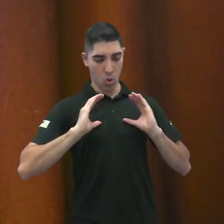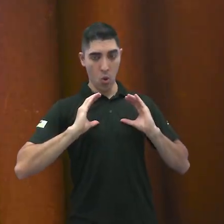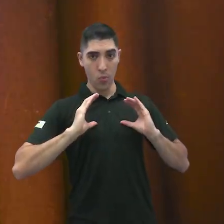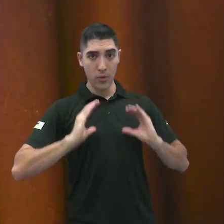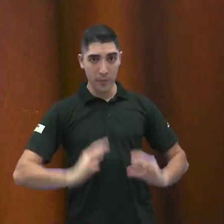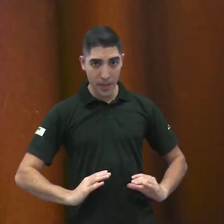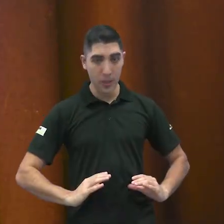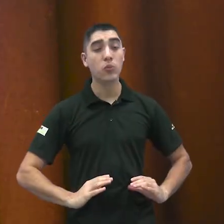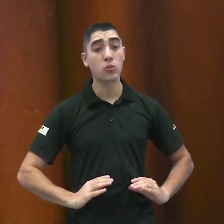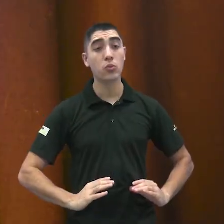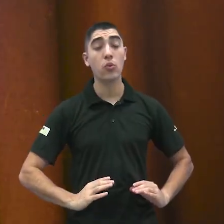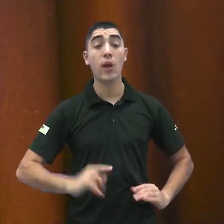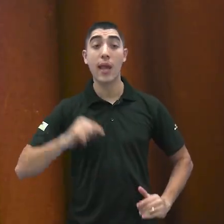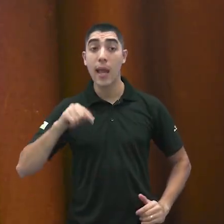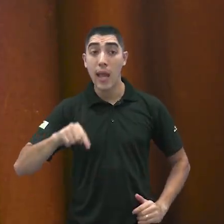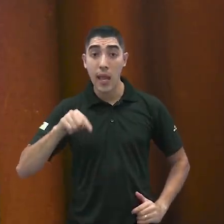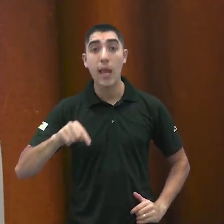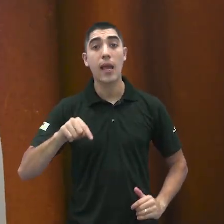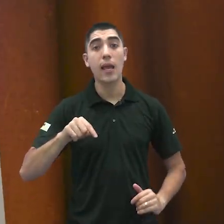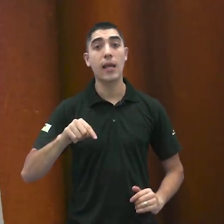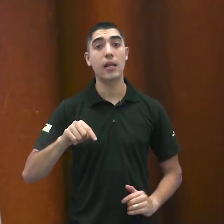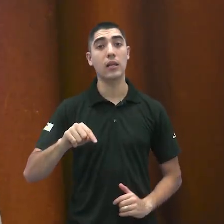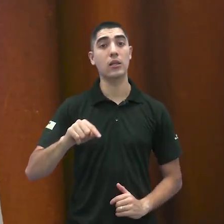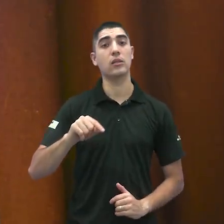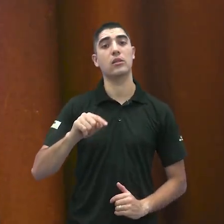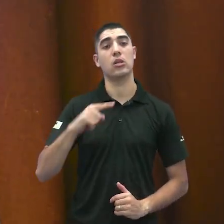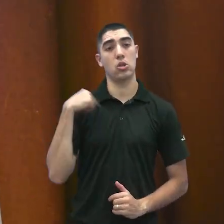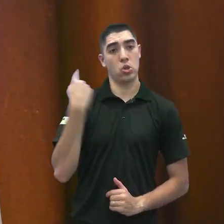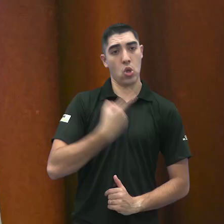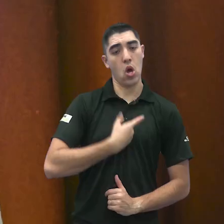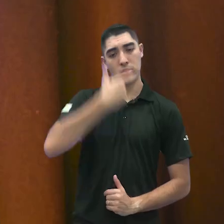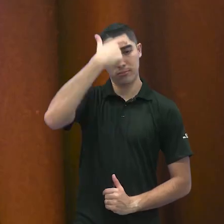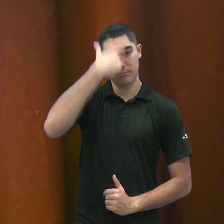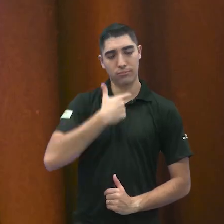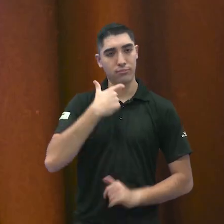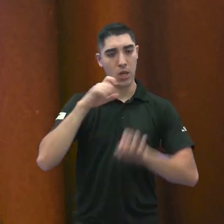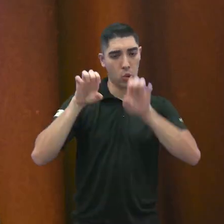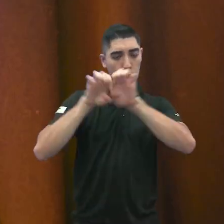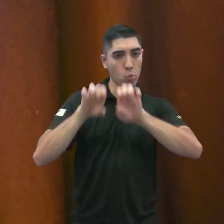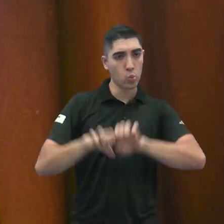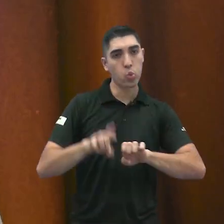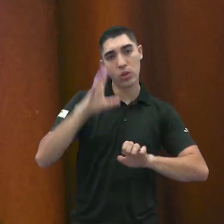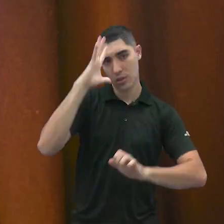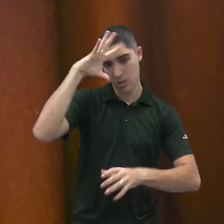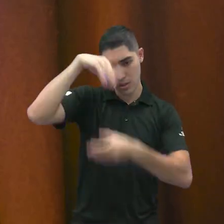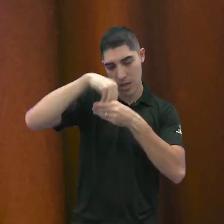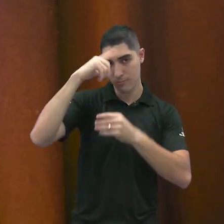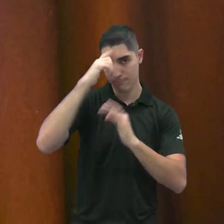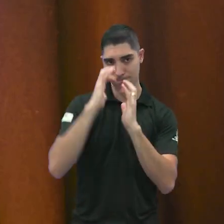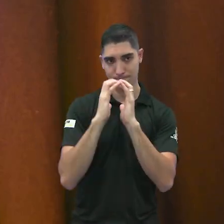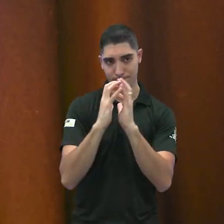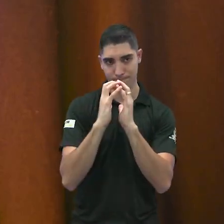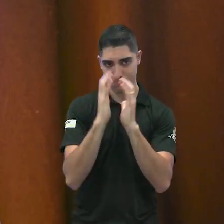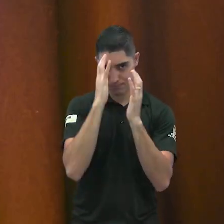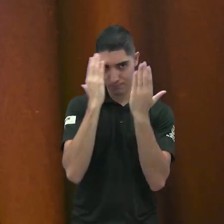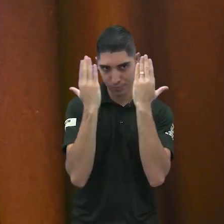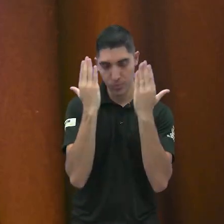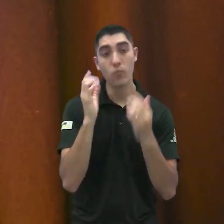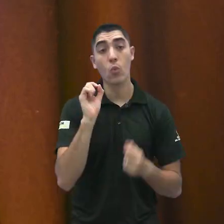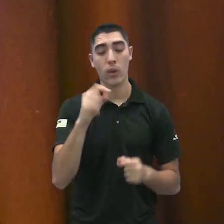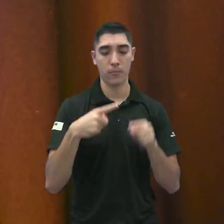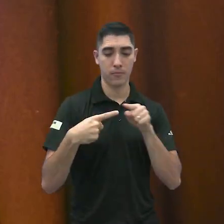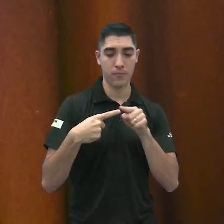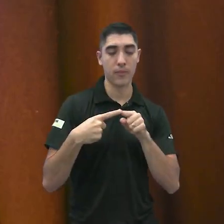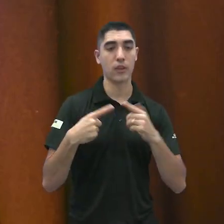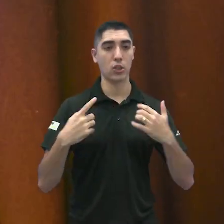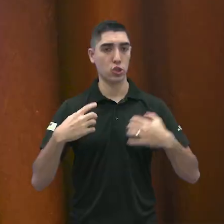das... ele é uma das dimensões da nossa estrutura psicológica, da nossa estrutura psíquica. É o